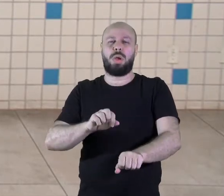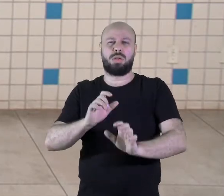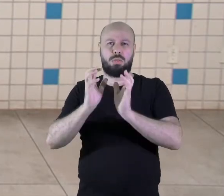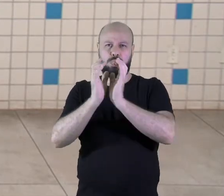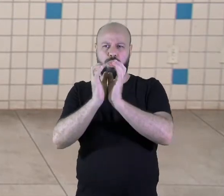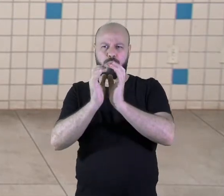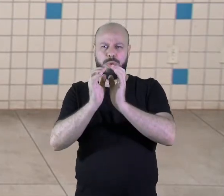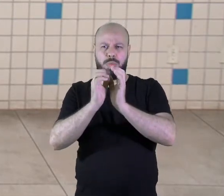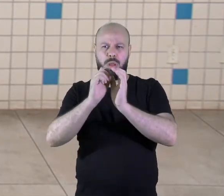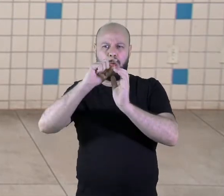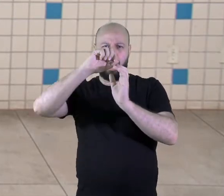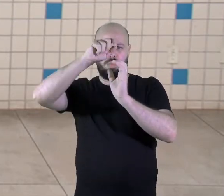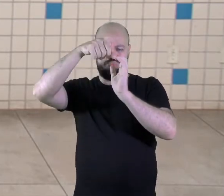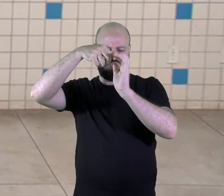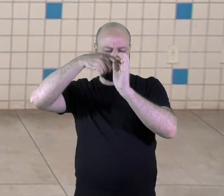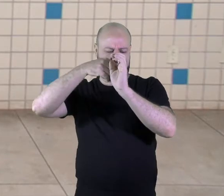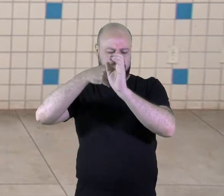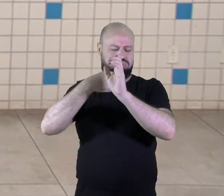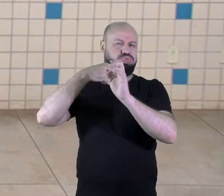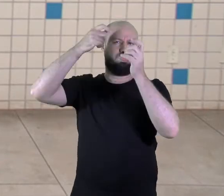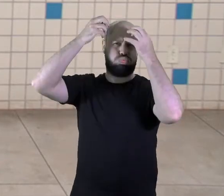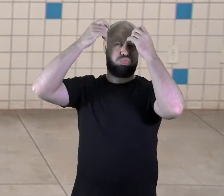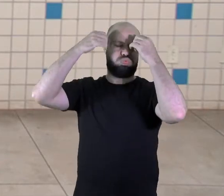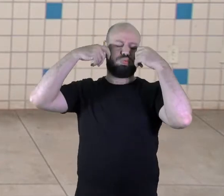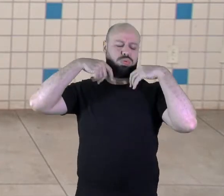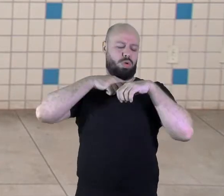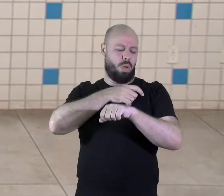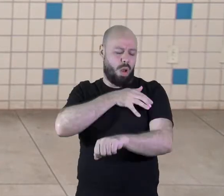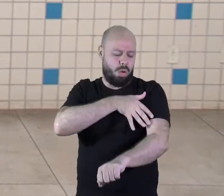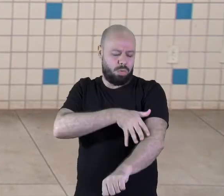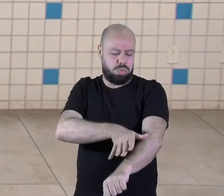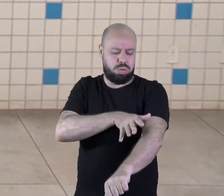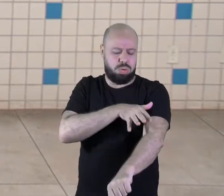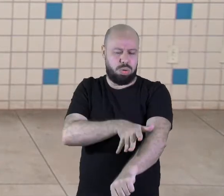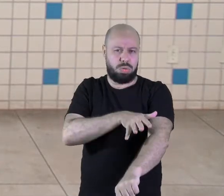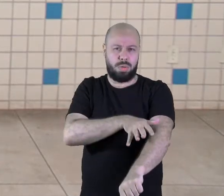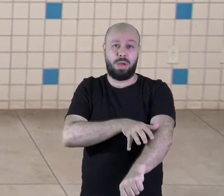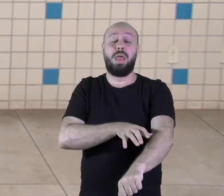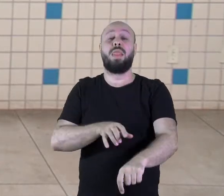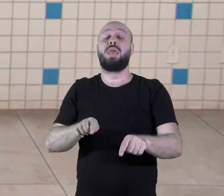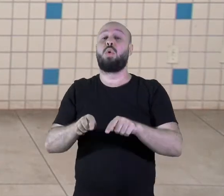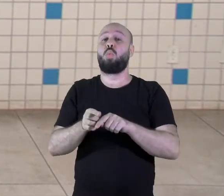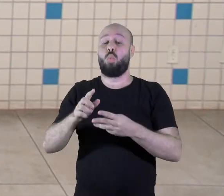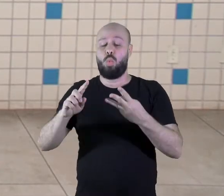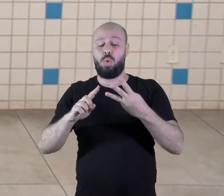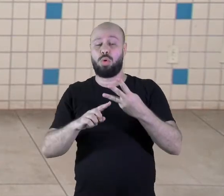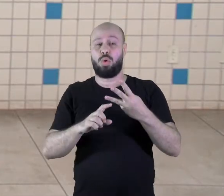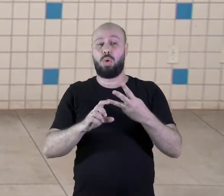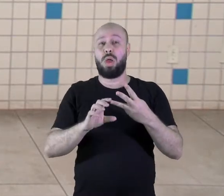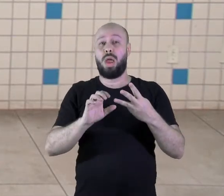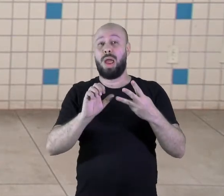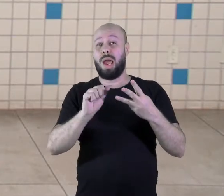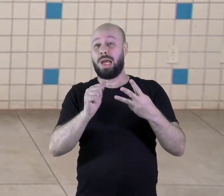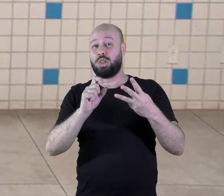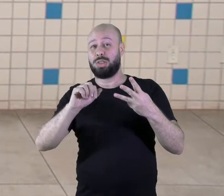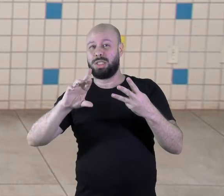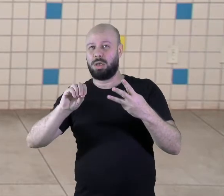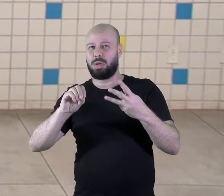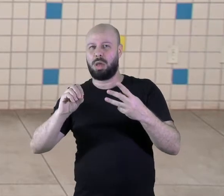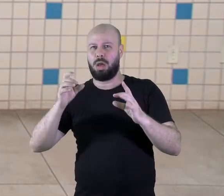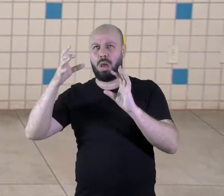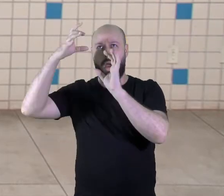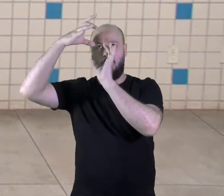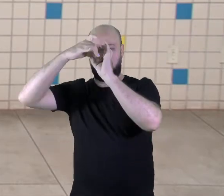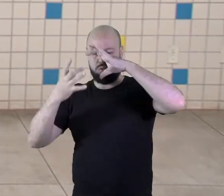aqui, até os músculos, então eles são os neurônios motores, e os neurônios de associação, que fazem as ligações entre esses